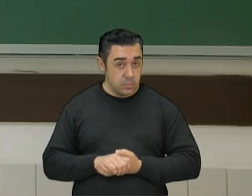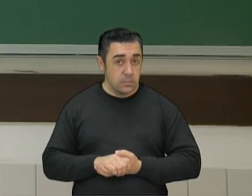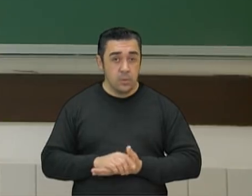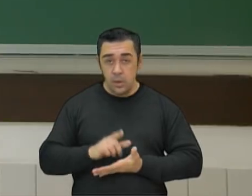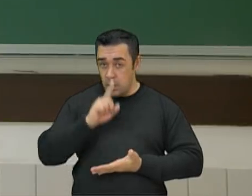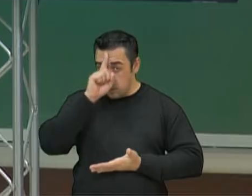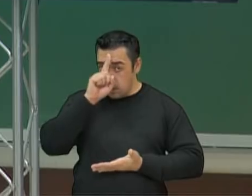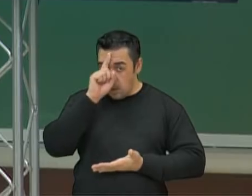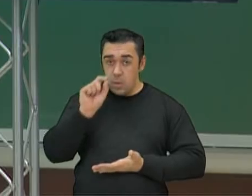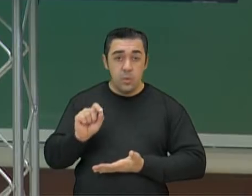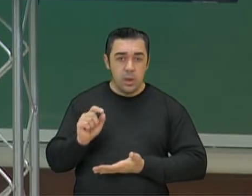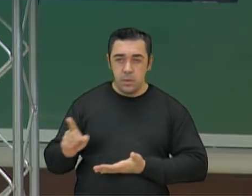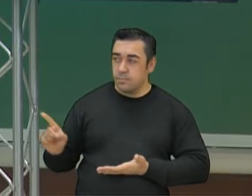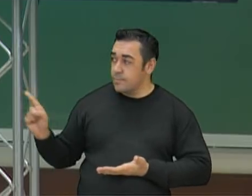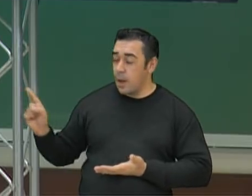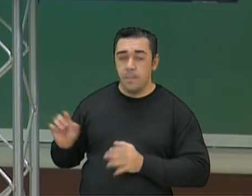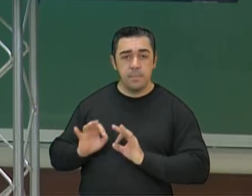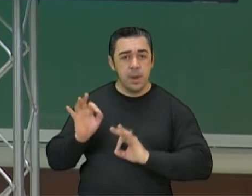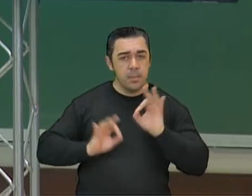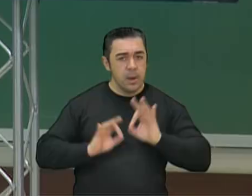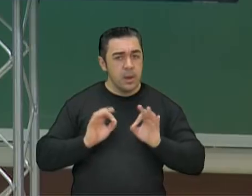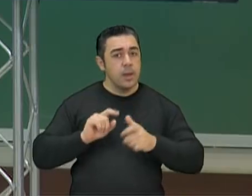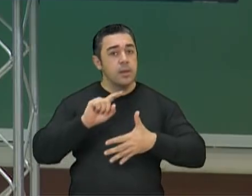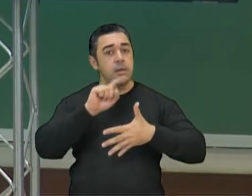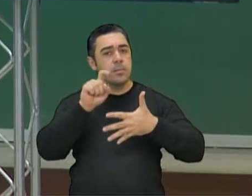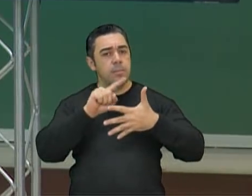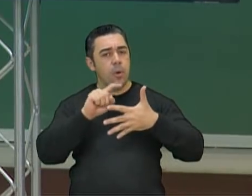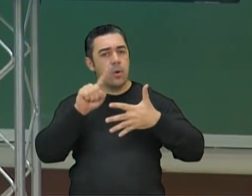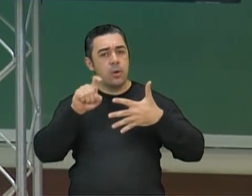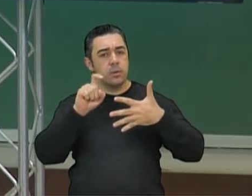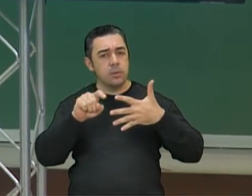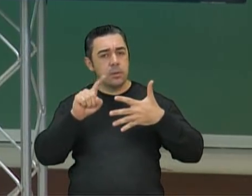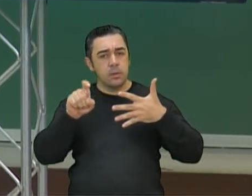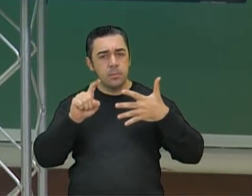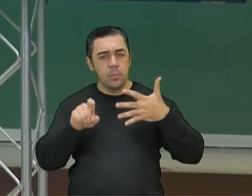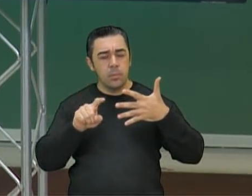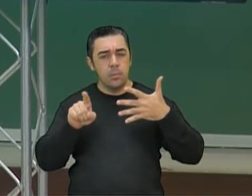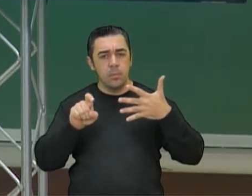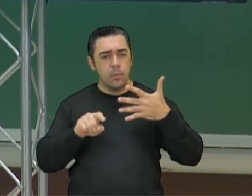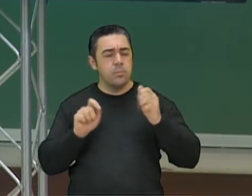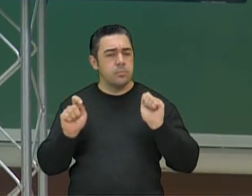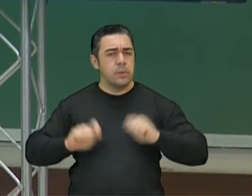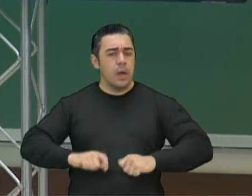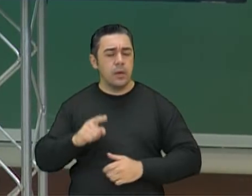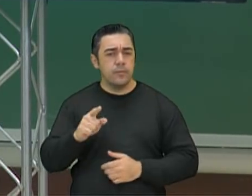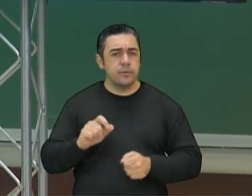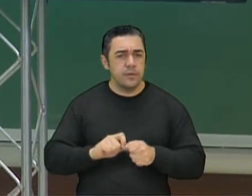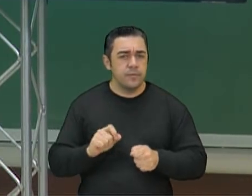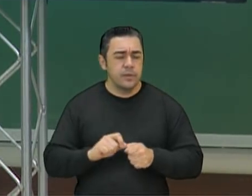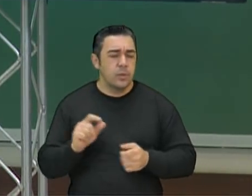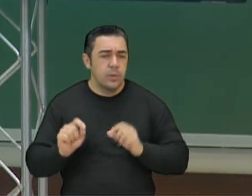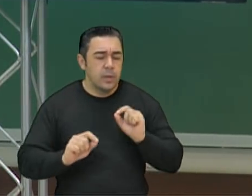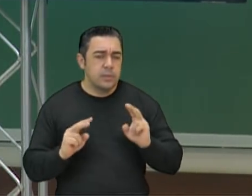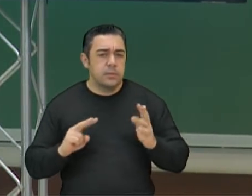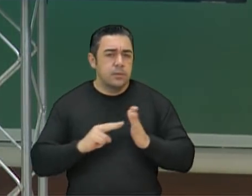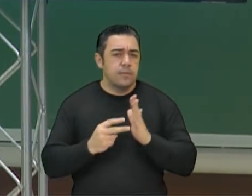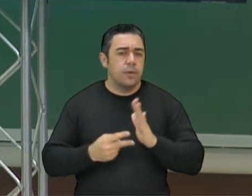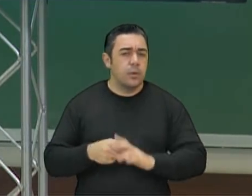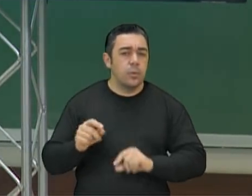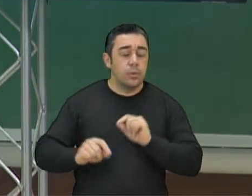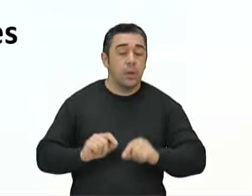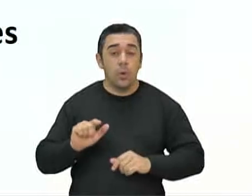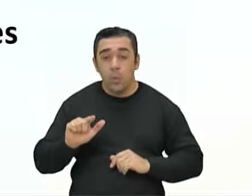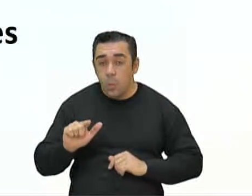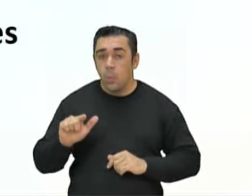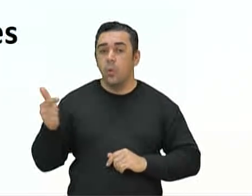A ideia aqui é você elaborar hipóteses. Então, possibilidades aí para você que fazem sentido sobre quais